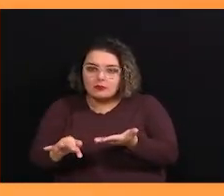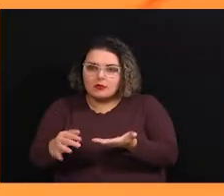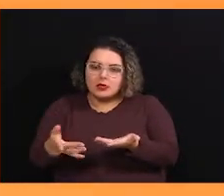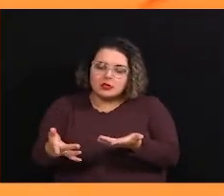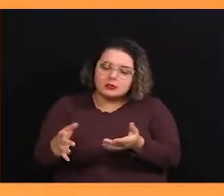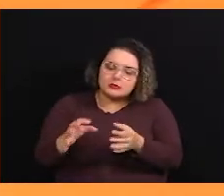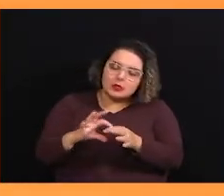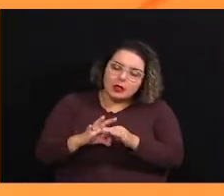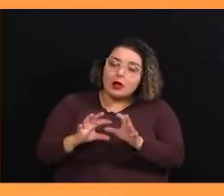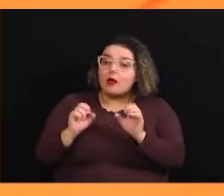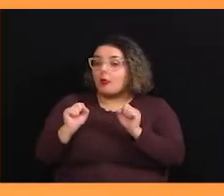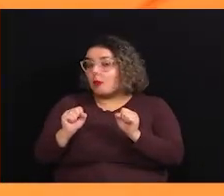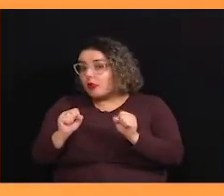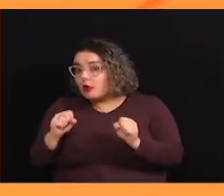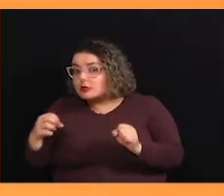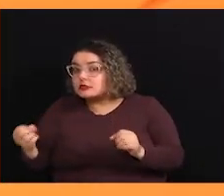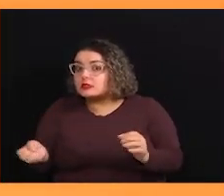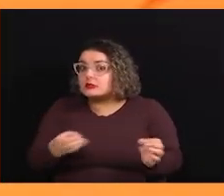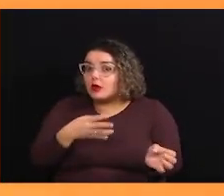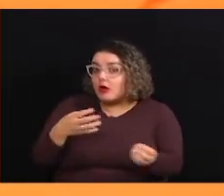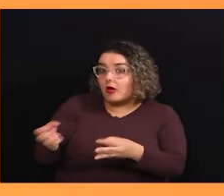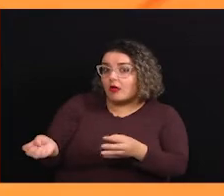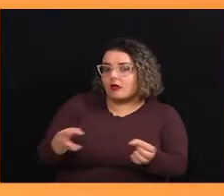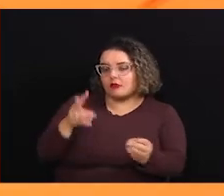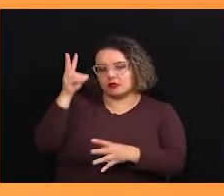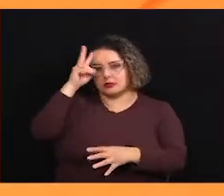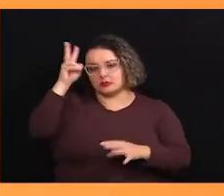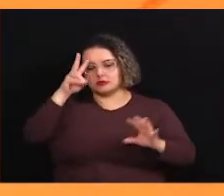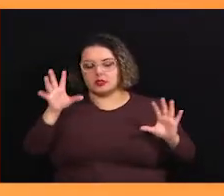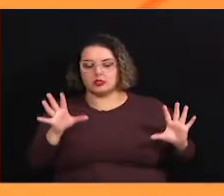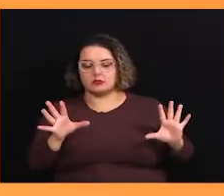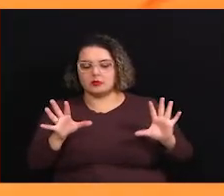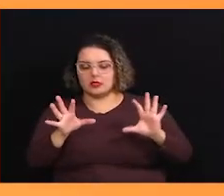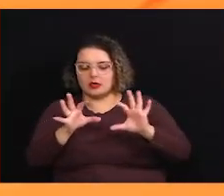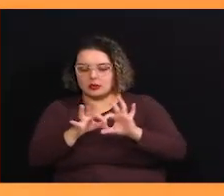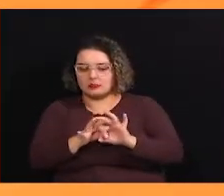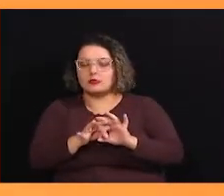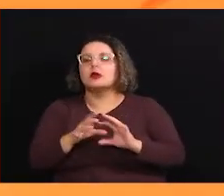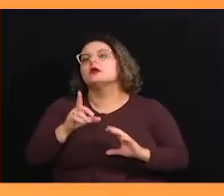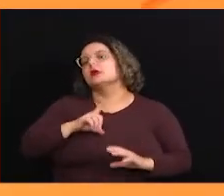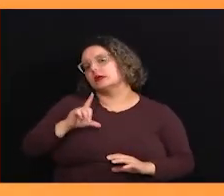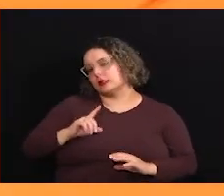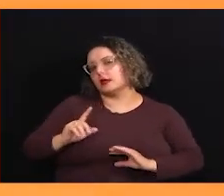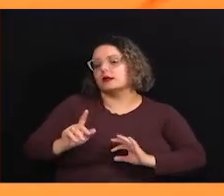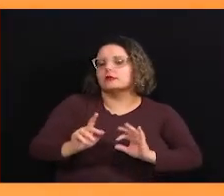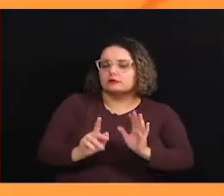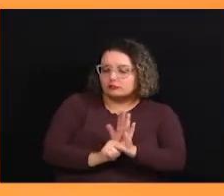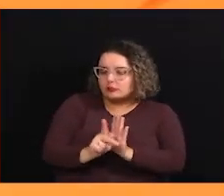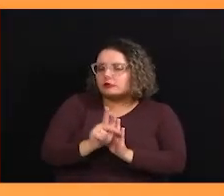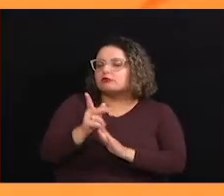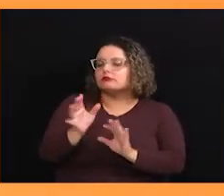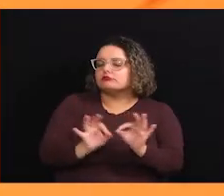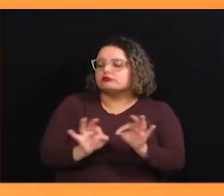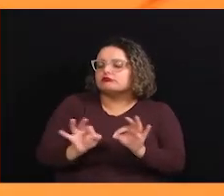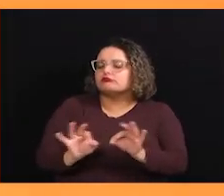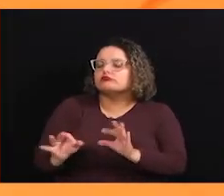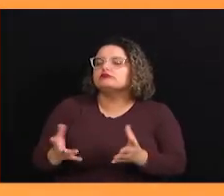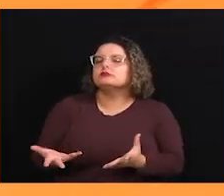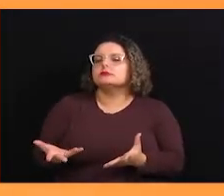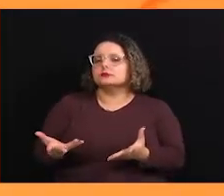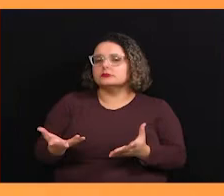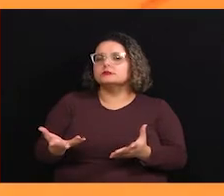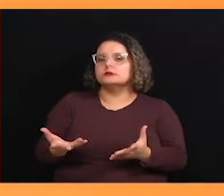pontas que permitem que eu traga novas histórias para conectar, né? E eu tenho planos, sim, de